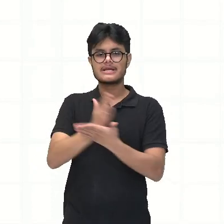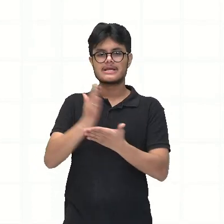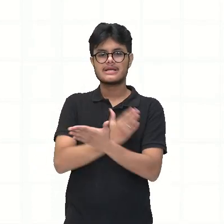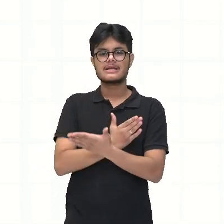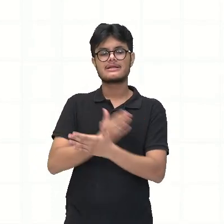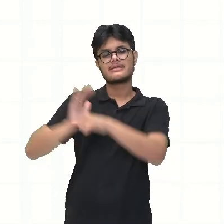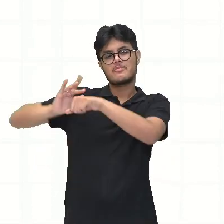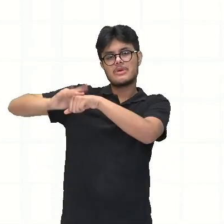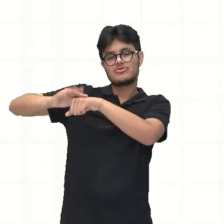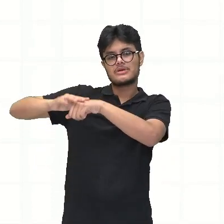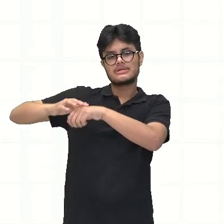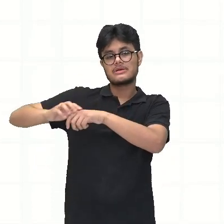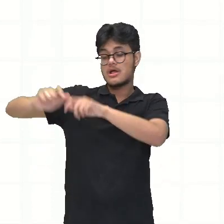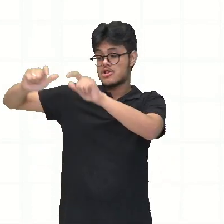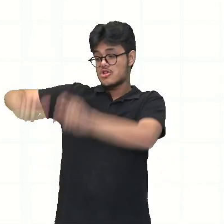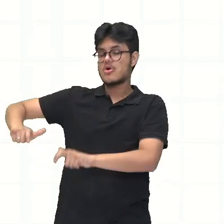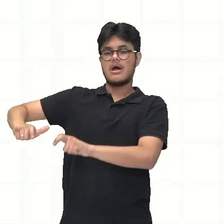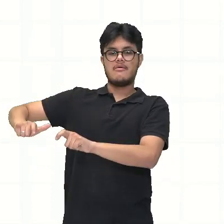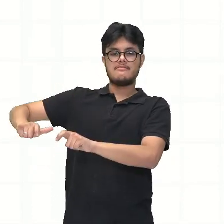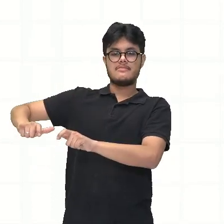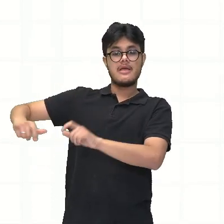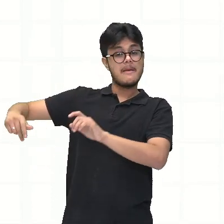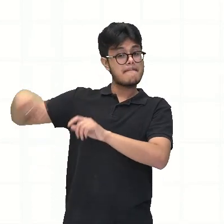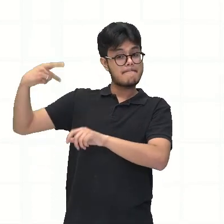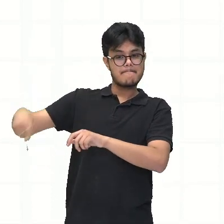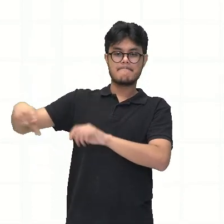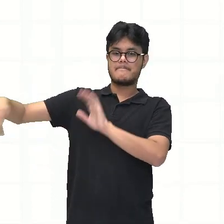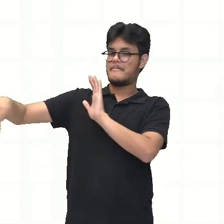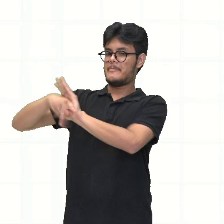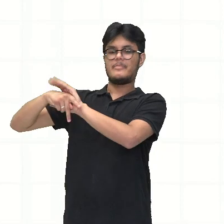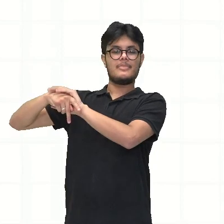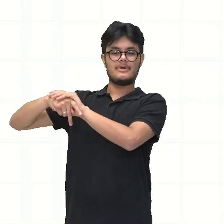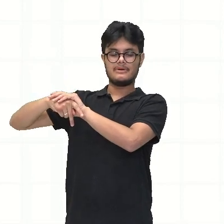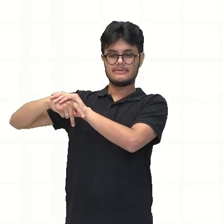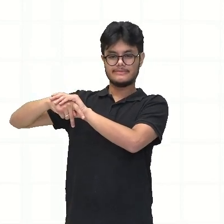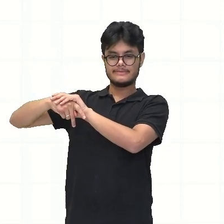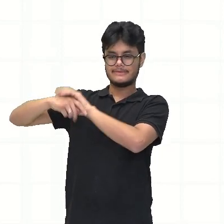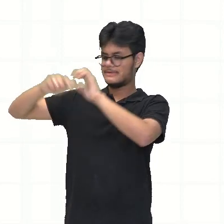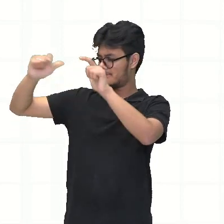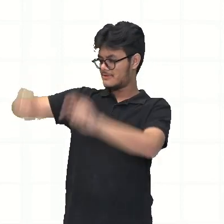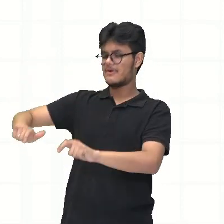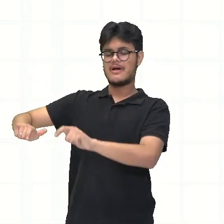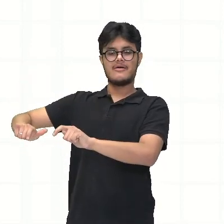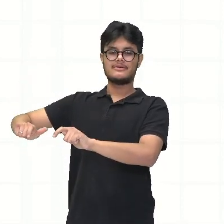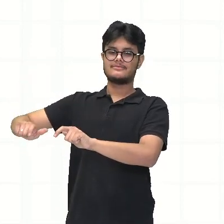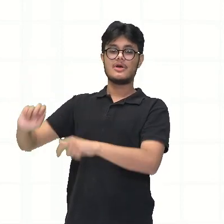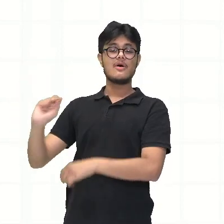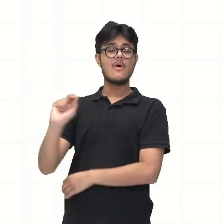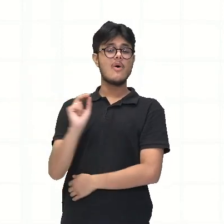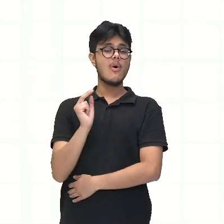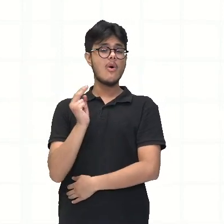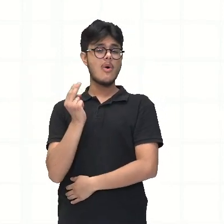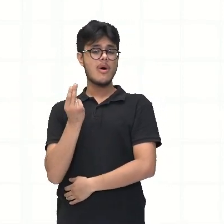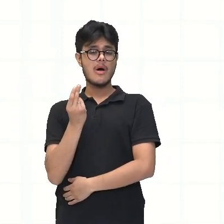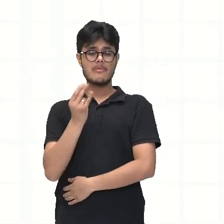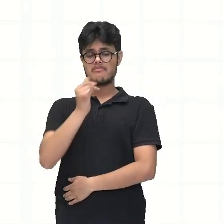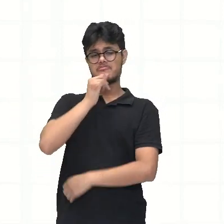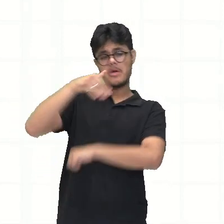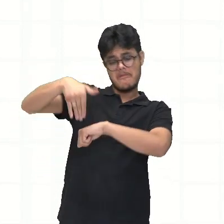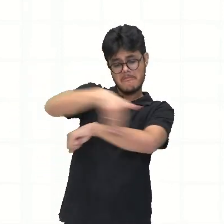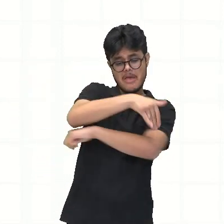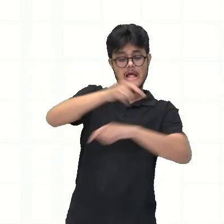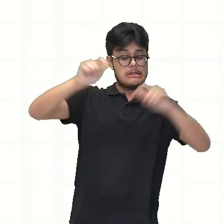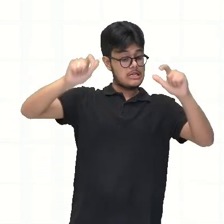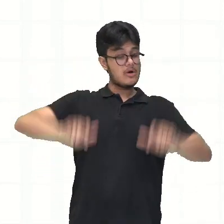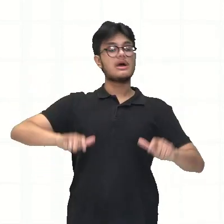de uma doença em uma região específica, que pode ser um bairro, por exemplo, certo? Algo mais